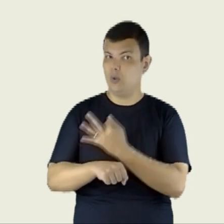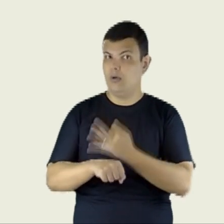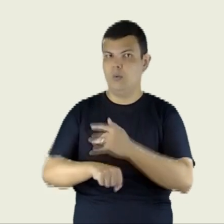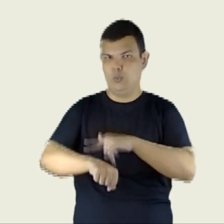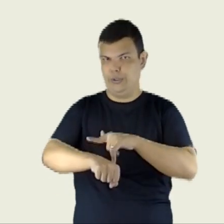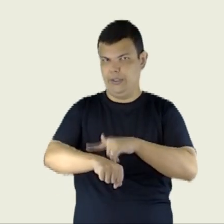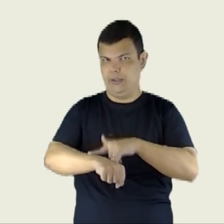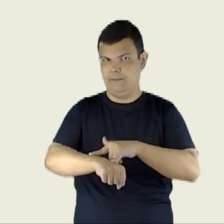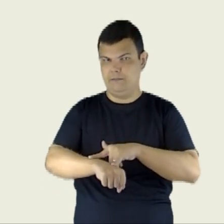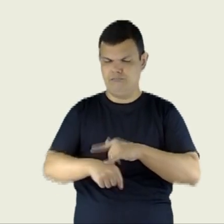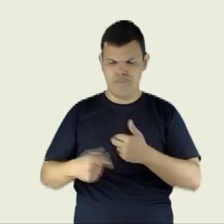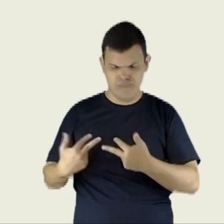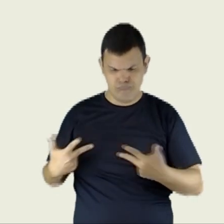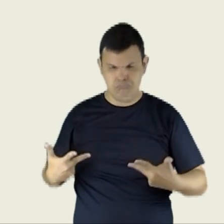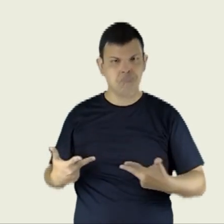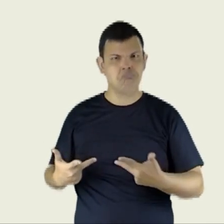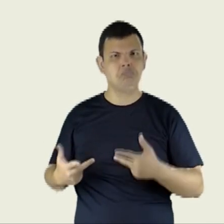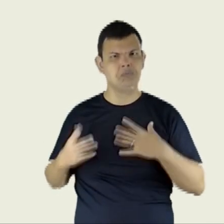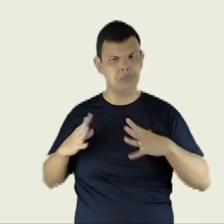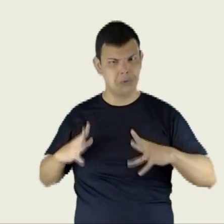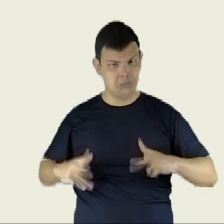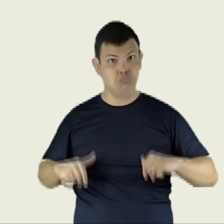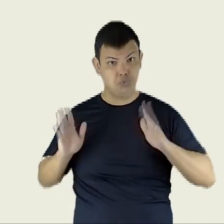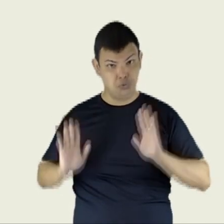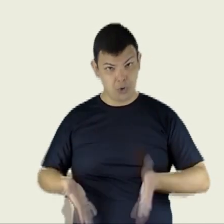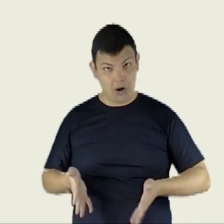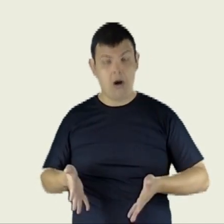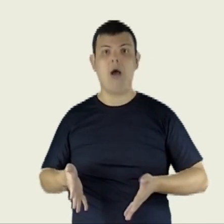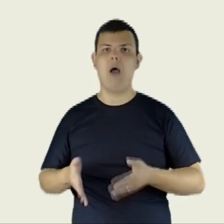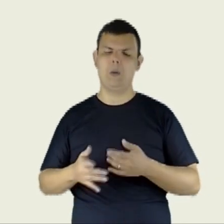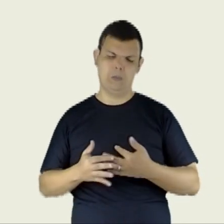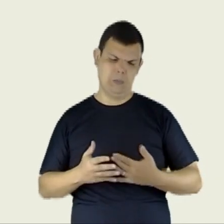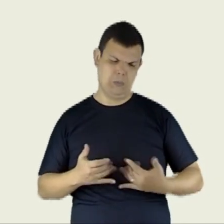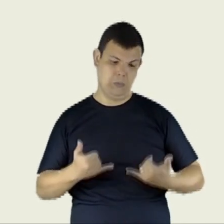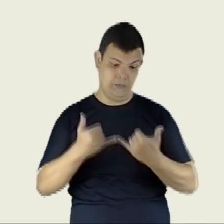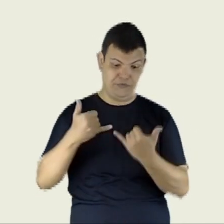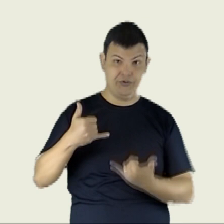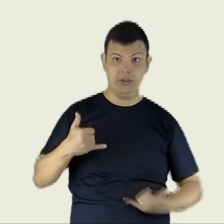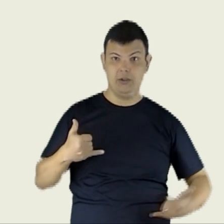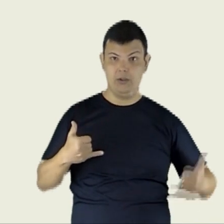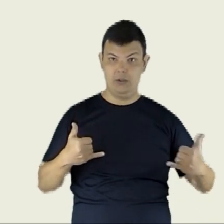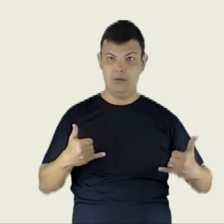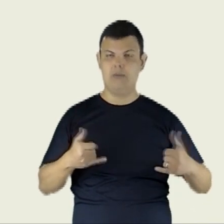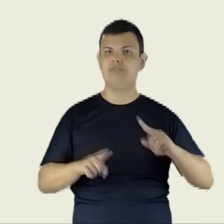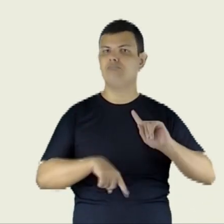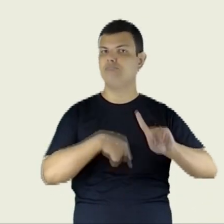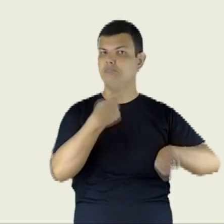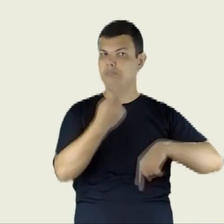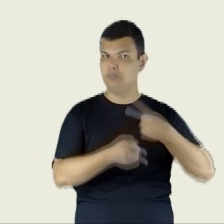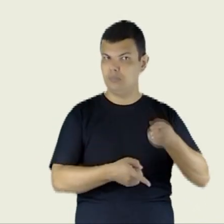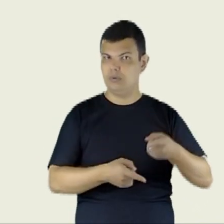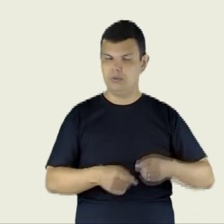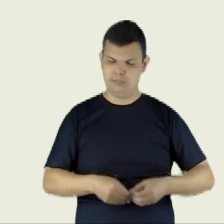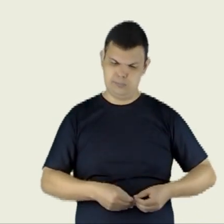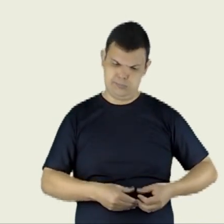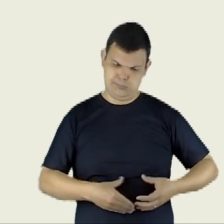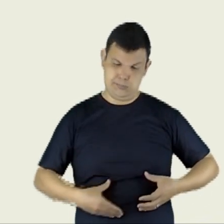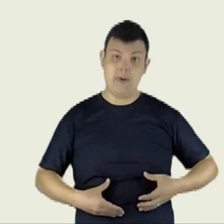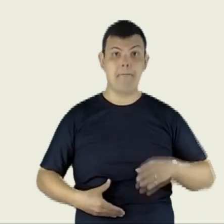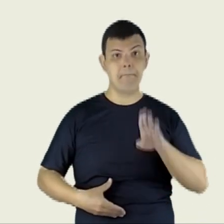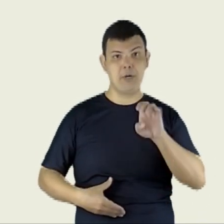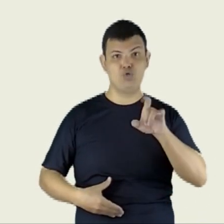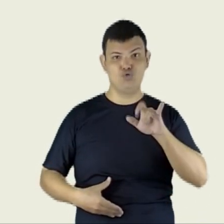precisa. Quando os rins terminam de filtrá-la, a urina passa pelas vias urinárias. Posteriormente, do uréter até a